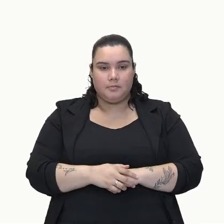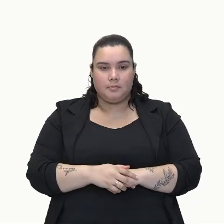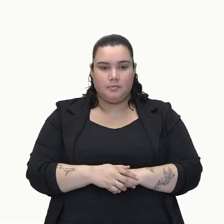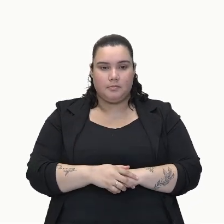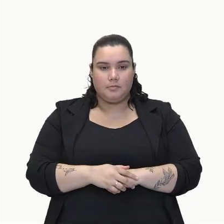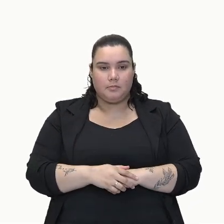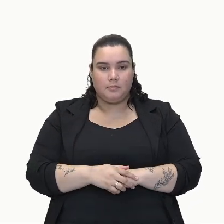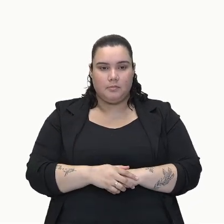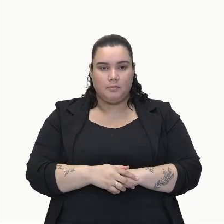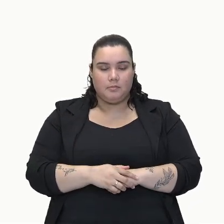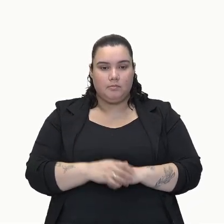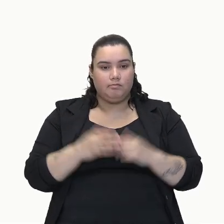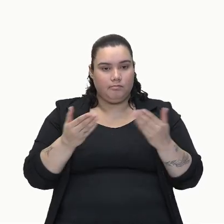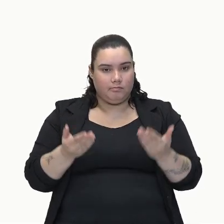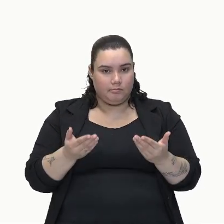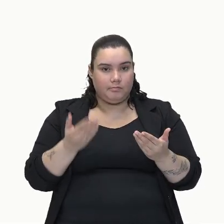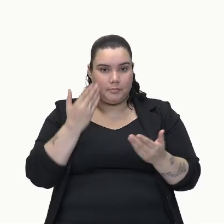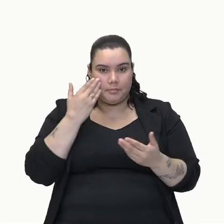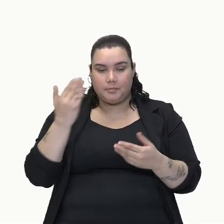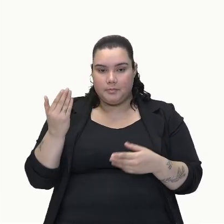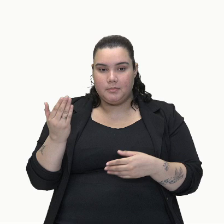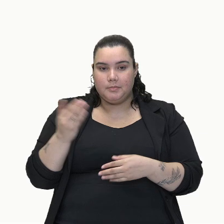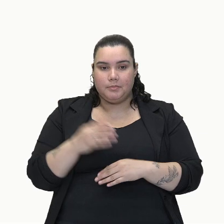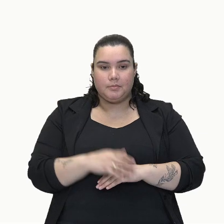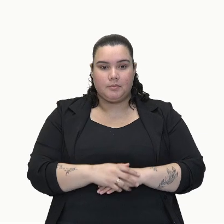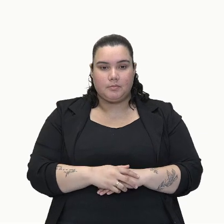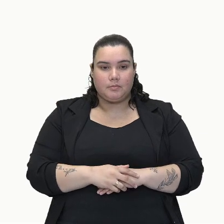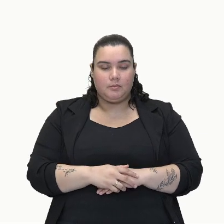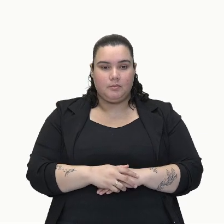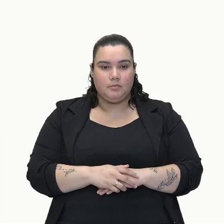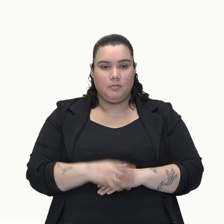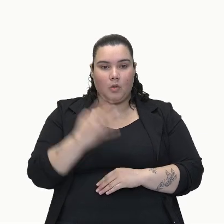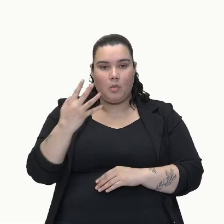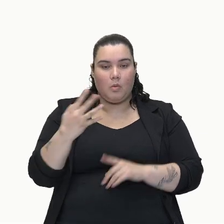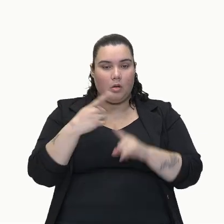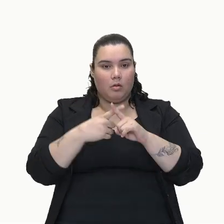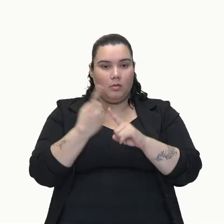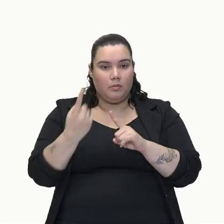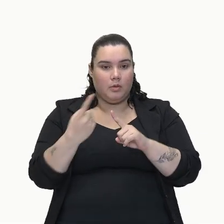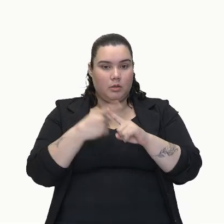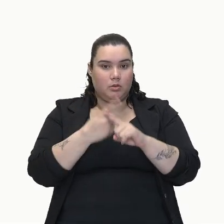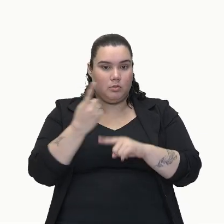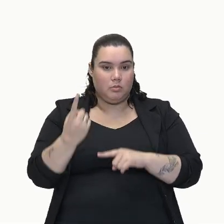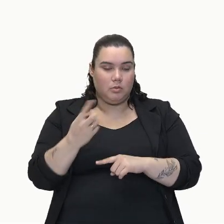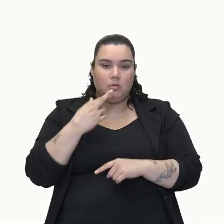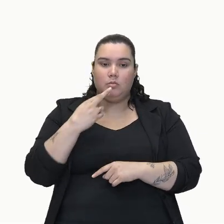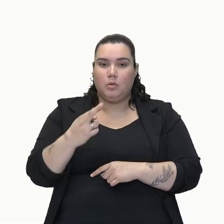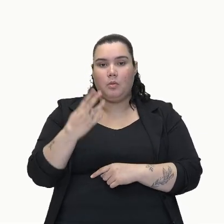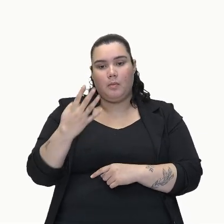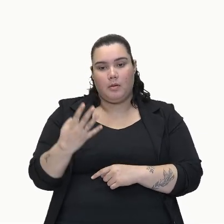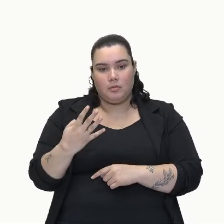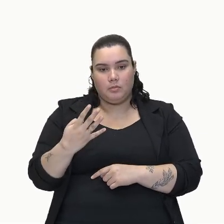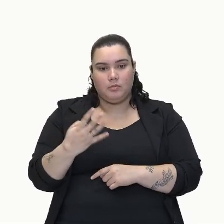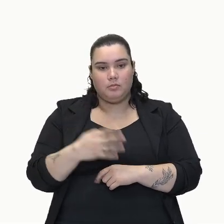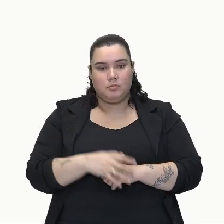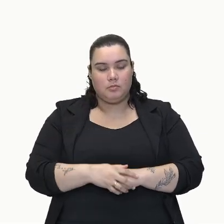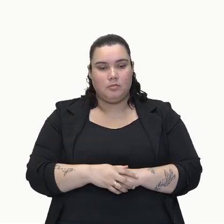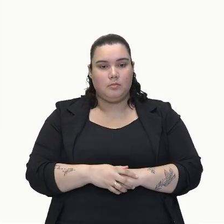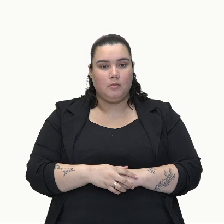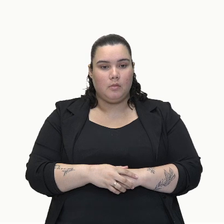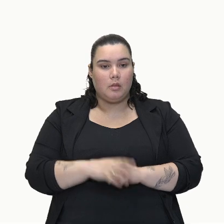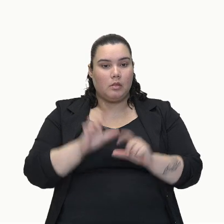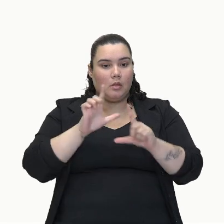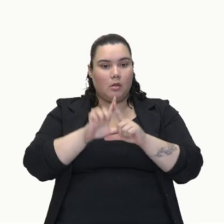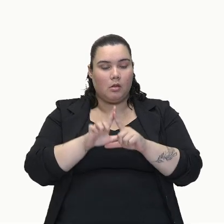resultado pelo jogo de sinal dá mais. Aí, 4 vezes 1 dá 4. Então, o delta